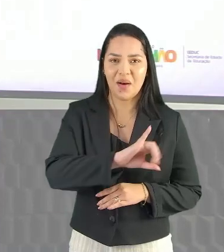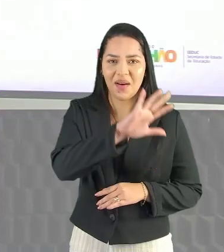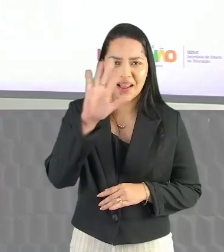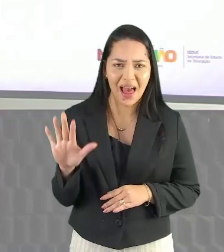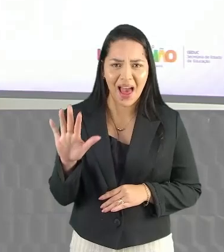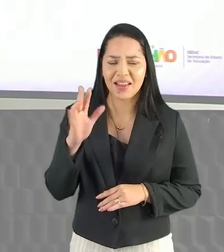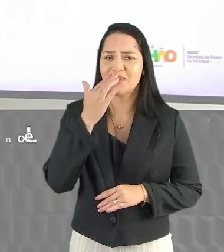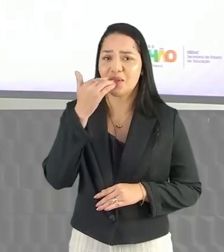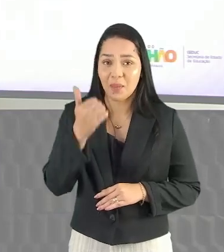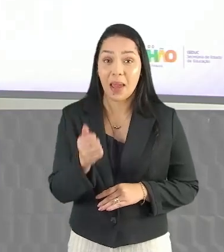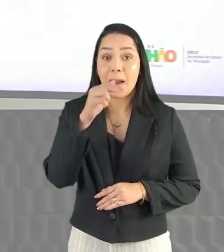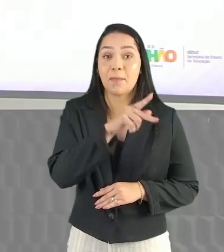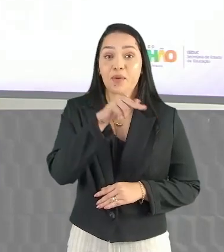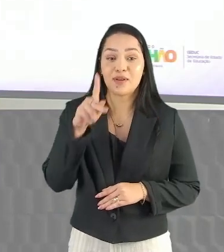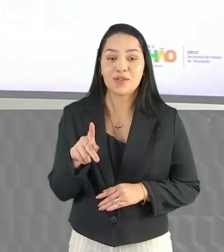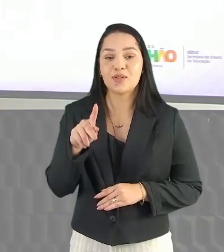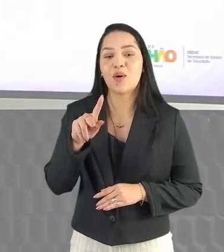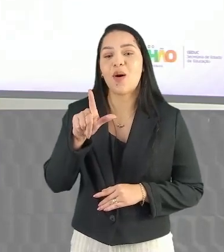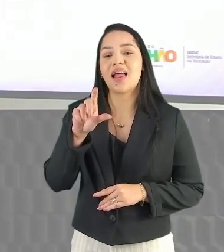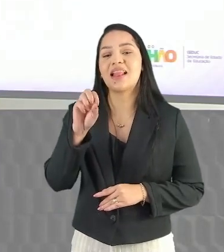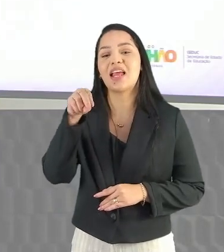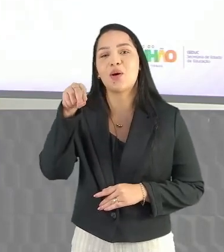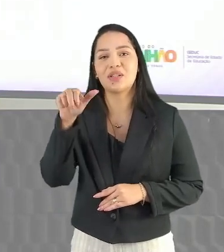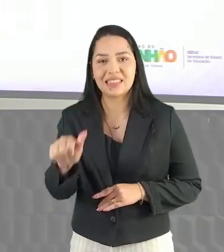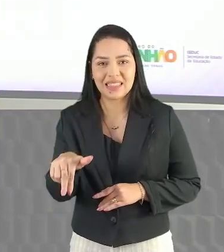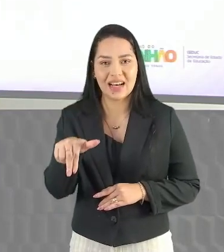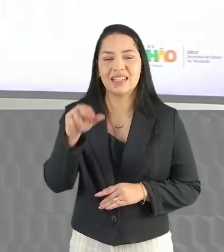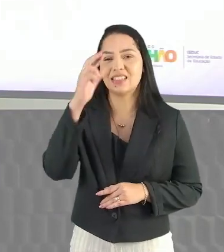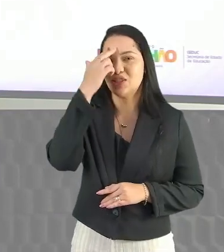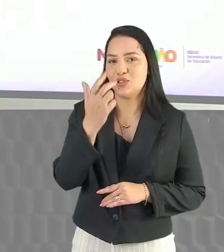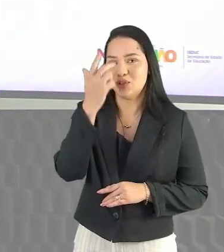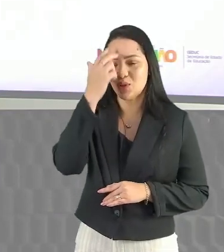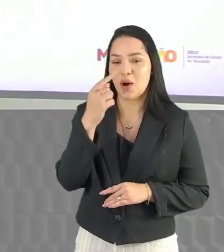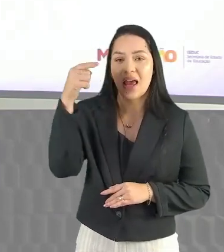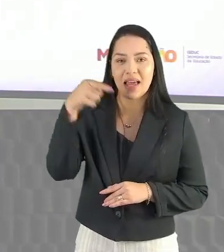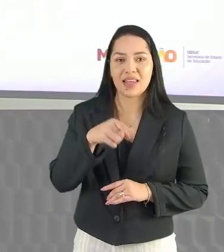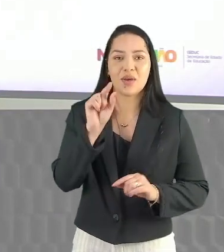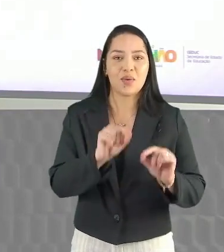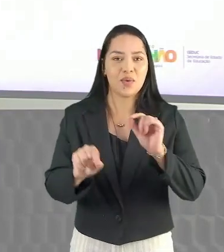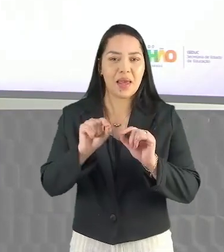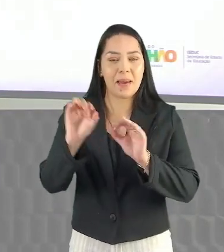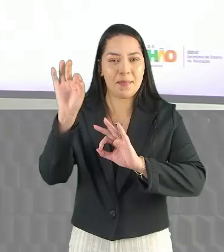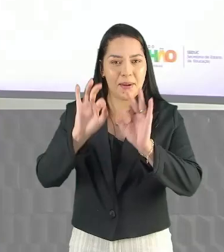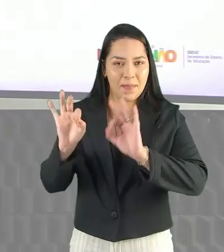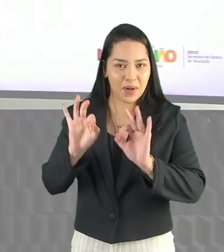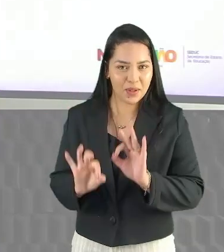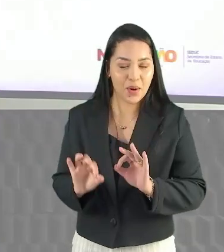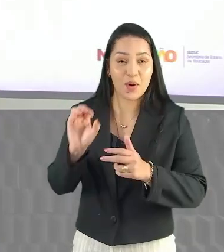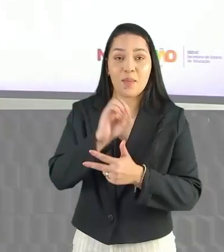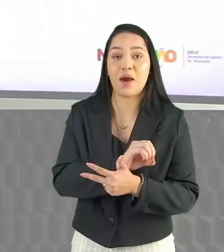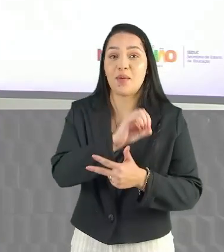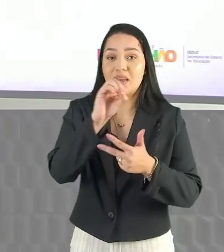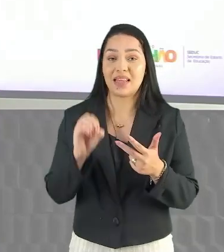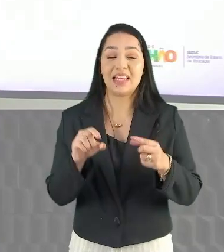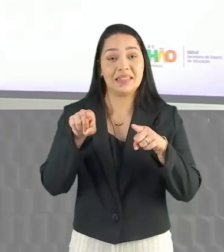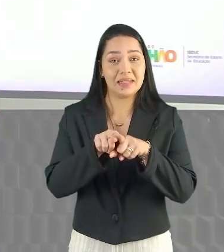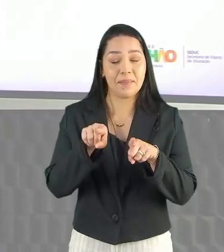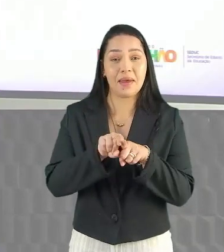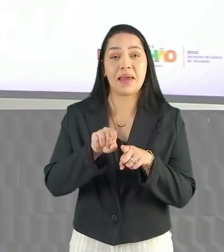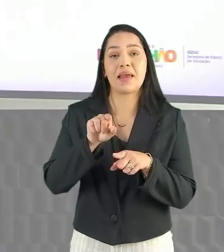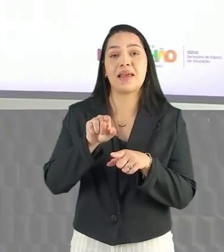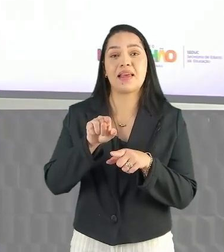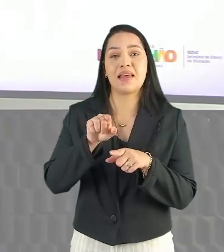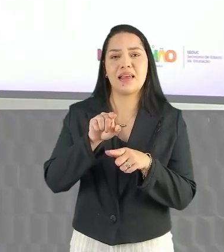Olá, estudante, professor Leonan Rodrigues, de História, aqui com um cursinho preparatório para o Enem e também para o PAS